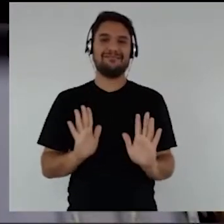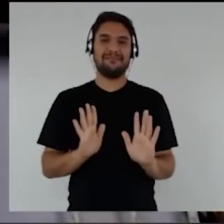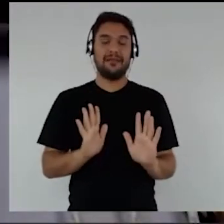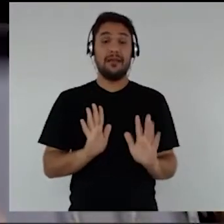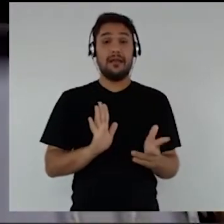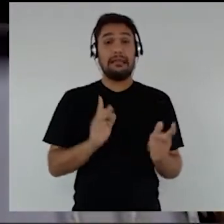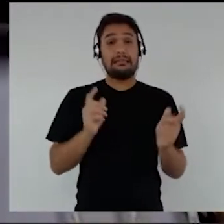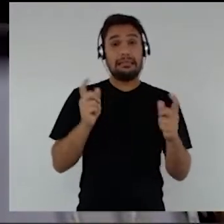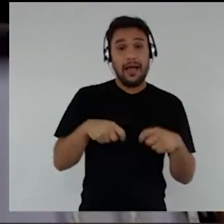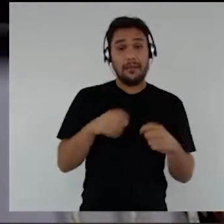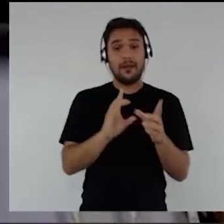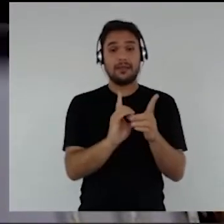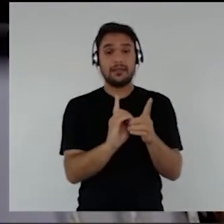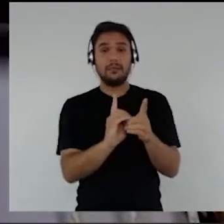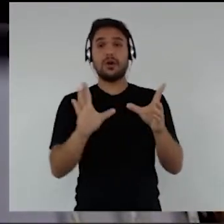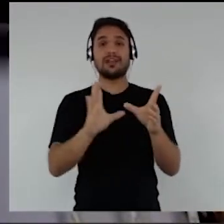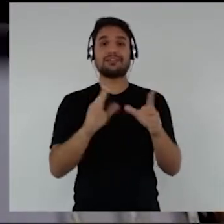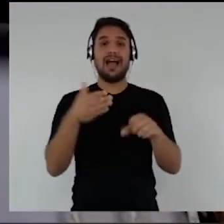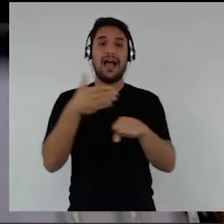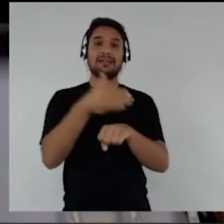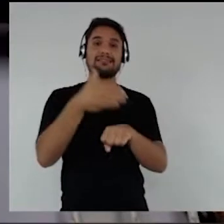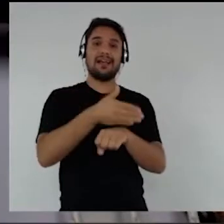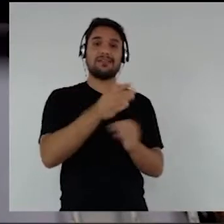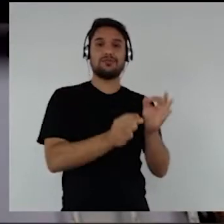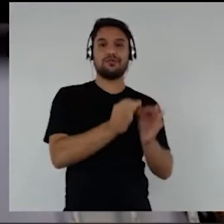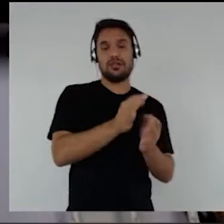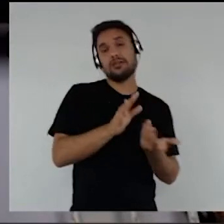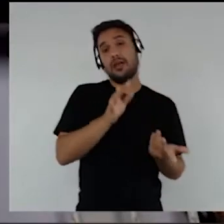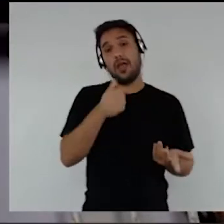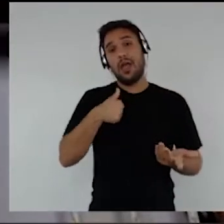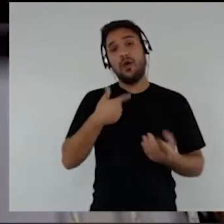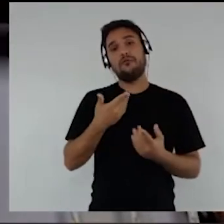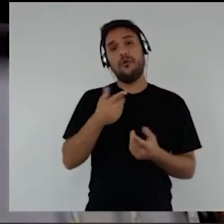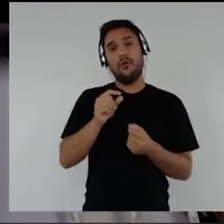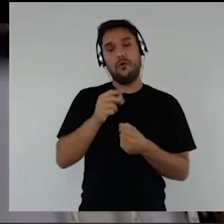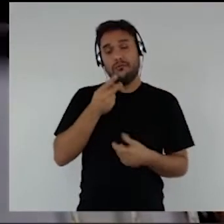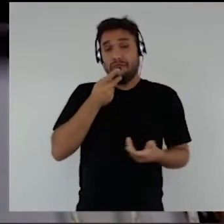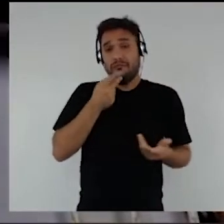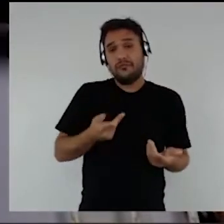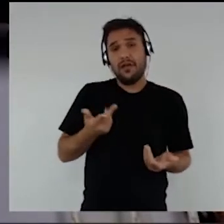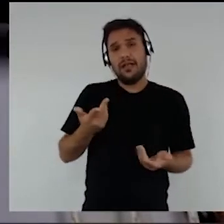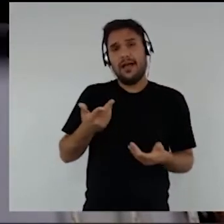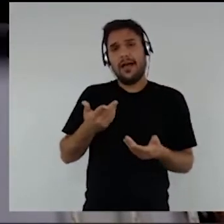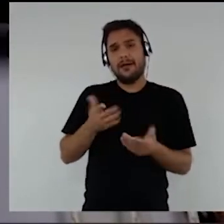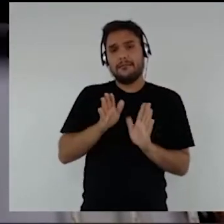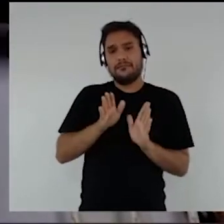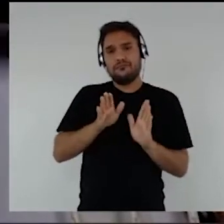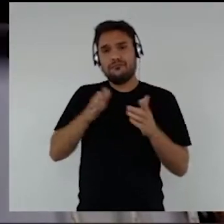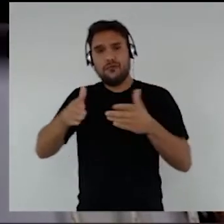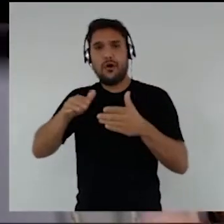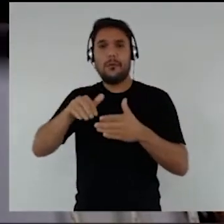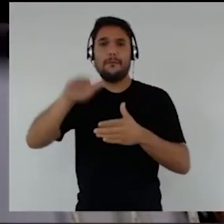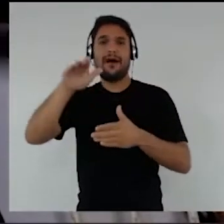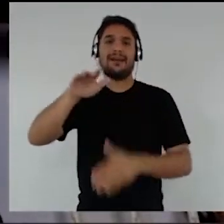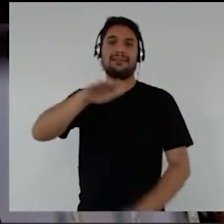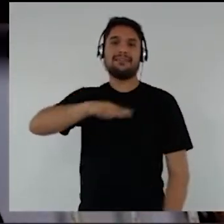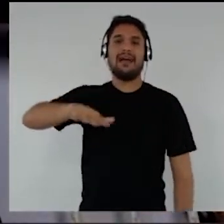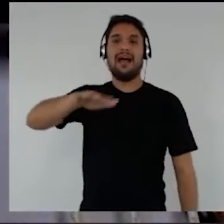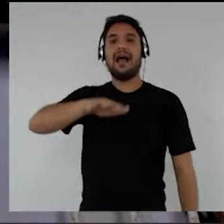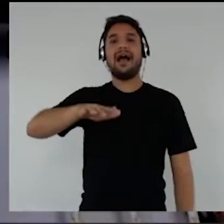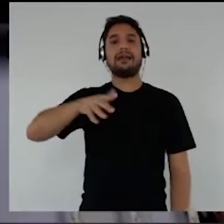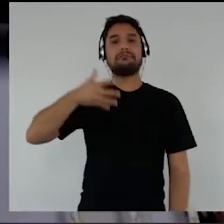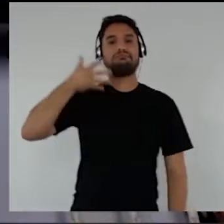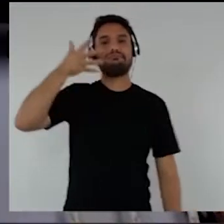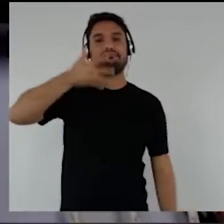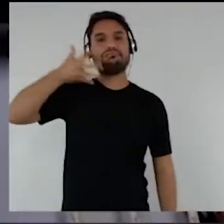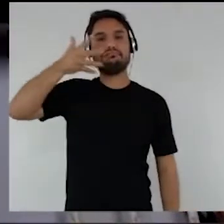de democratizar o acesso à justiça. Eu vou fazer aqui menção, mais especificamente, à questão das sustentações